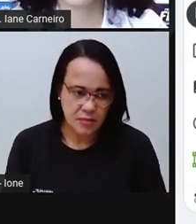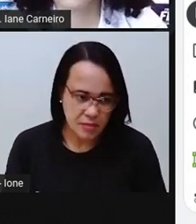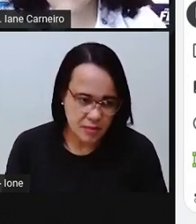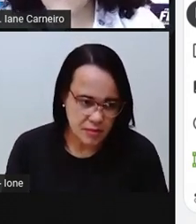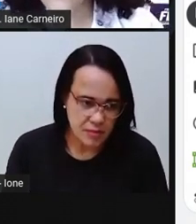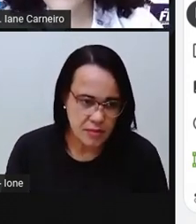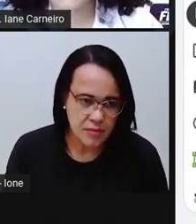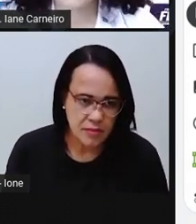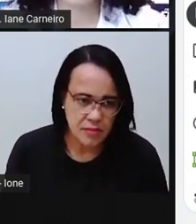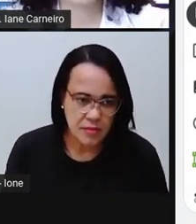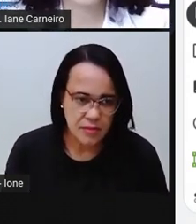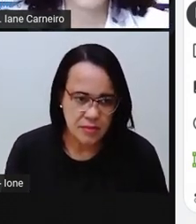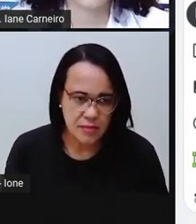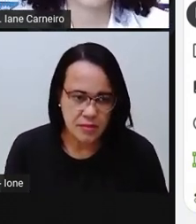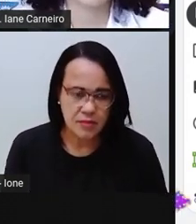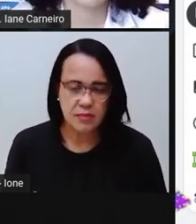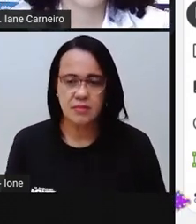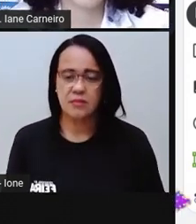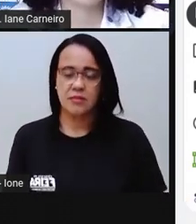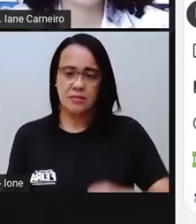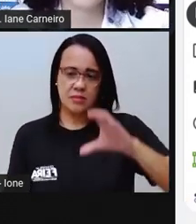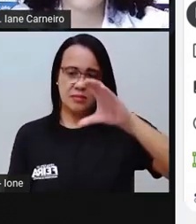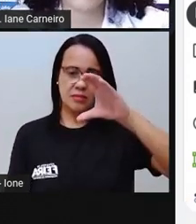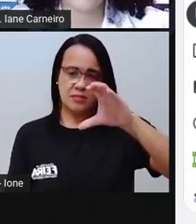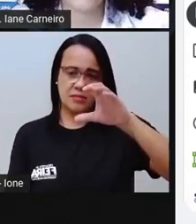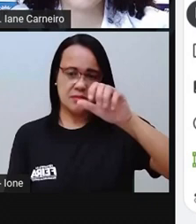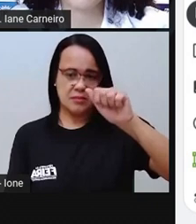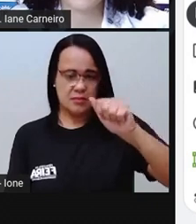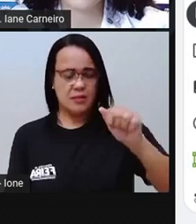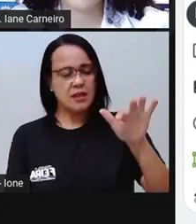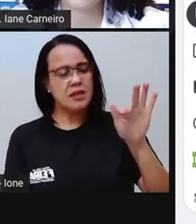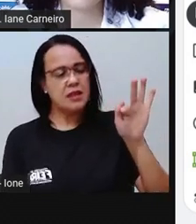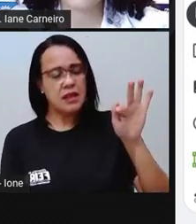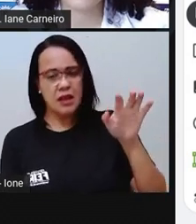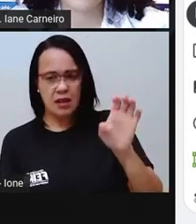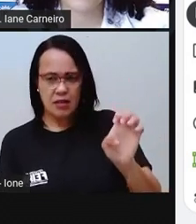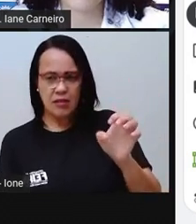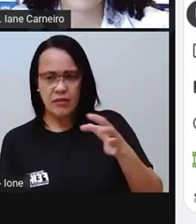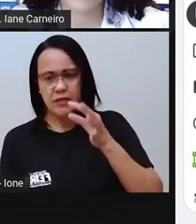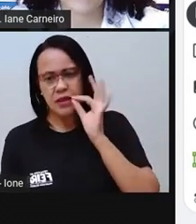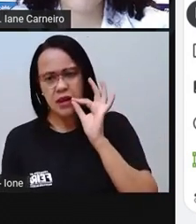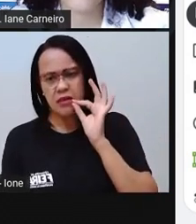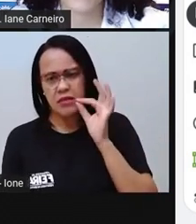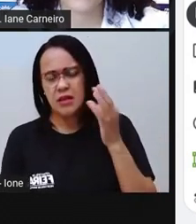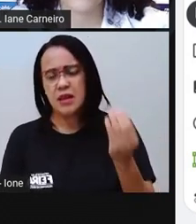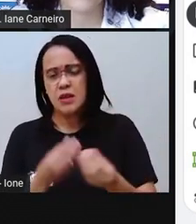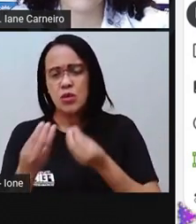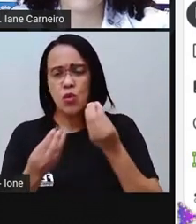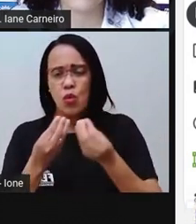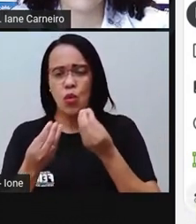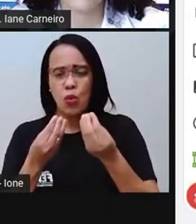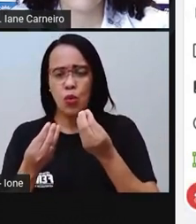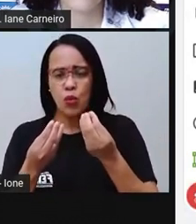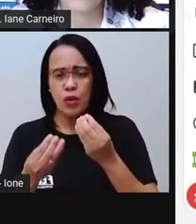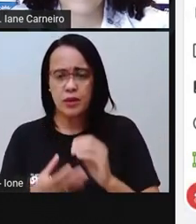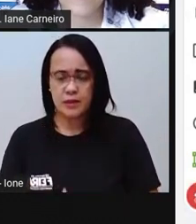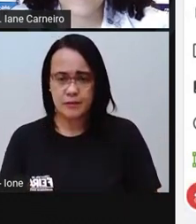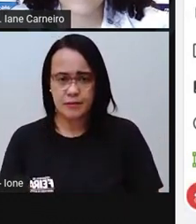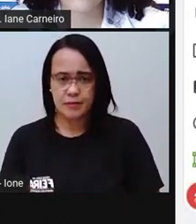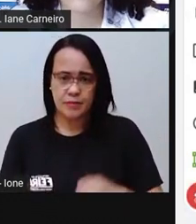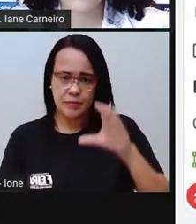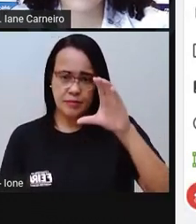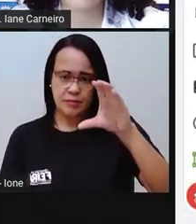Prontinho. Agora, café. Como é que a gente forma o primeiro pedacinho da palavra café, ó? O